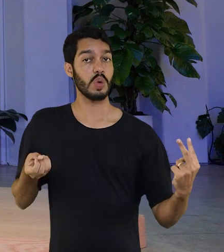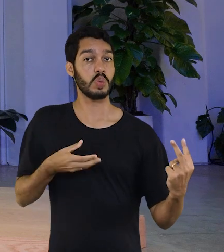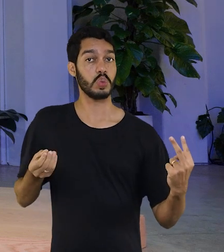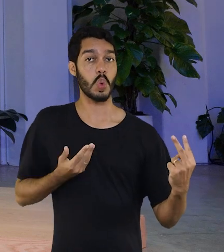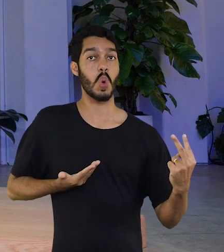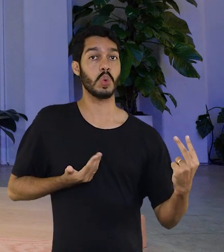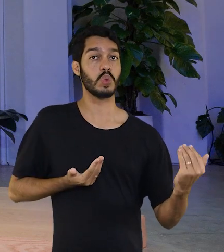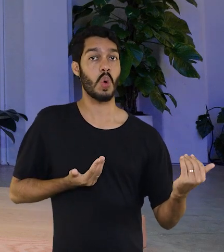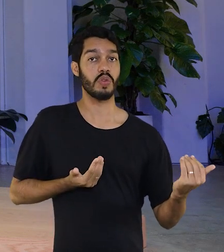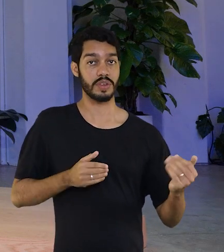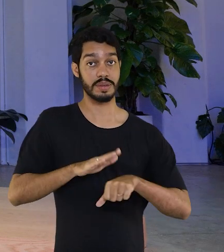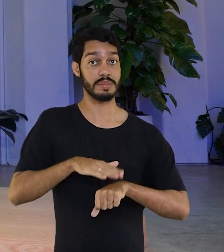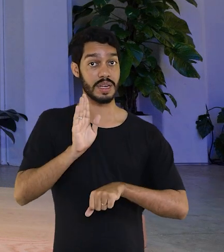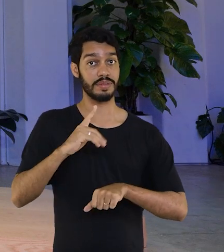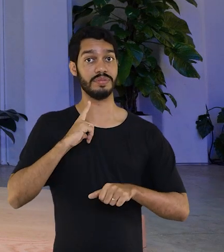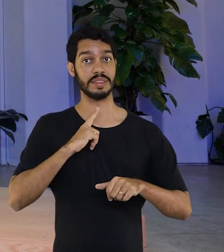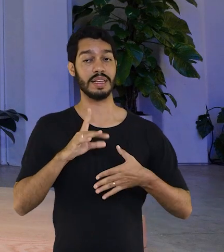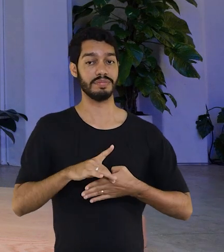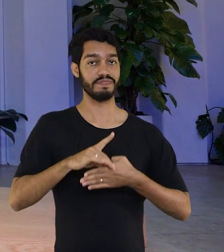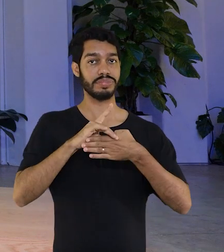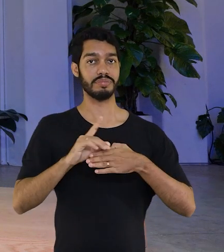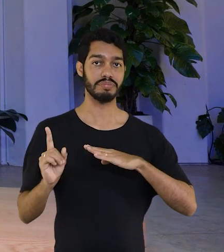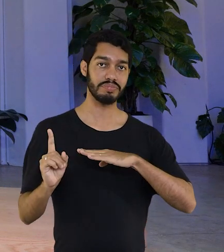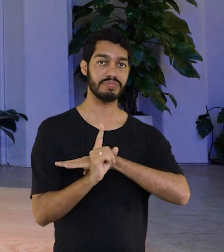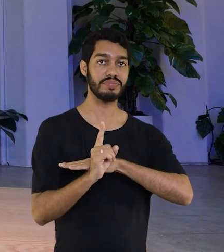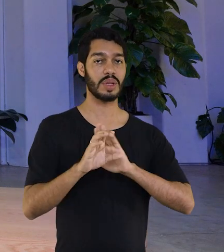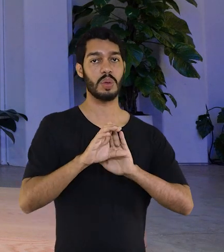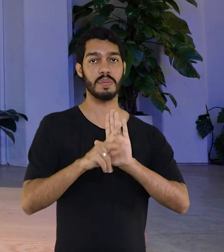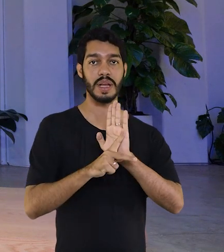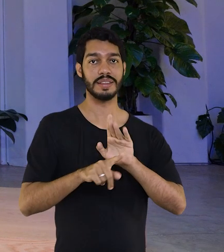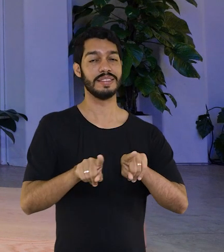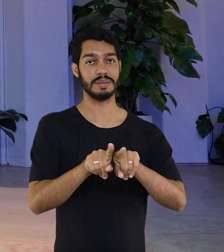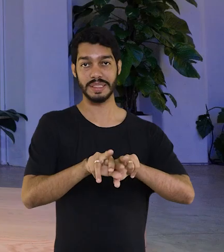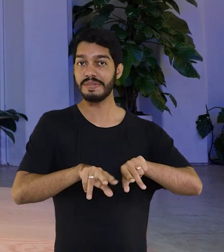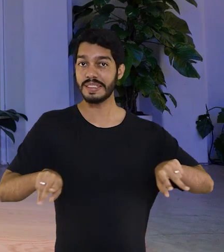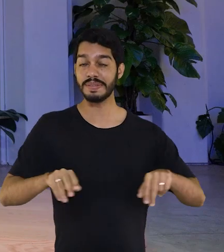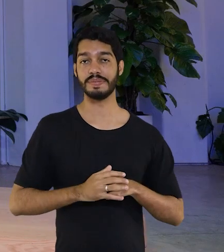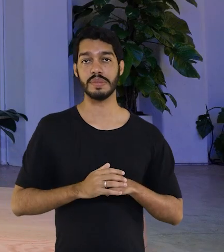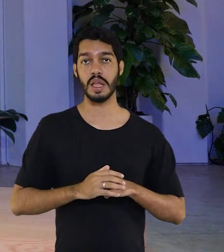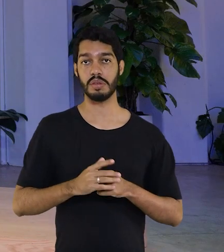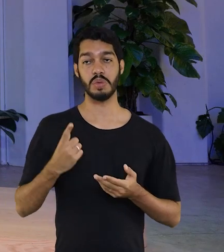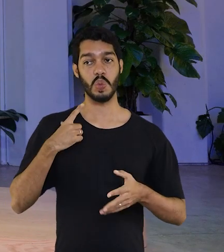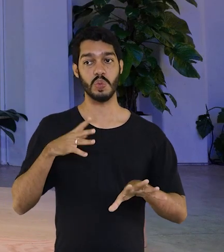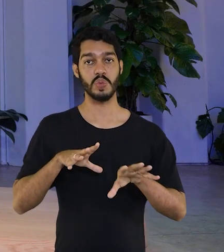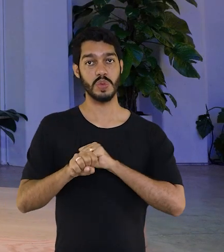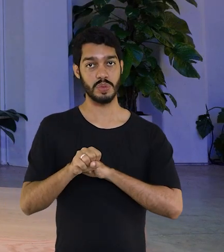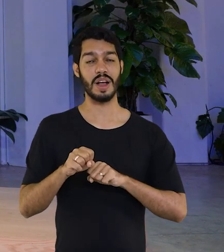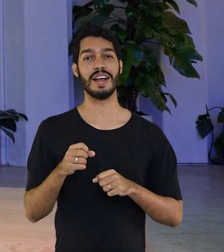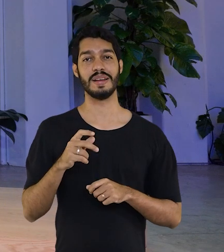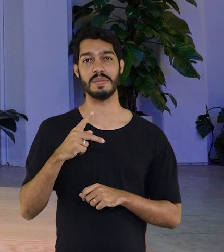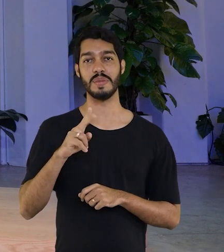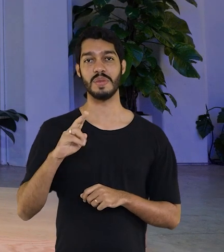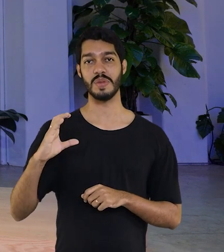Falcon Capital, onde liderou as frentes de risco e compliance e investimentos alternativos. É formada em Direito pela PUC-Rio. Palmas para a Bibi,